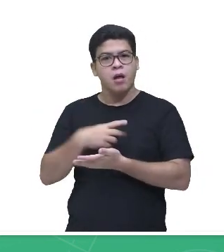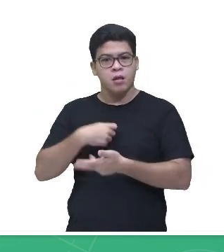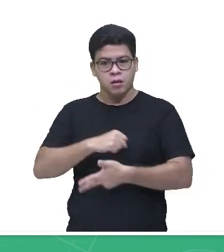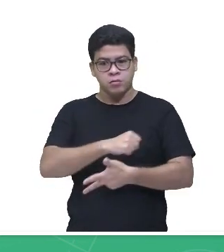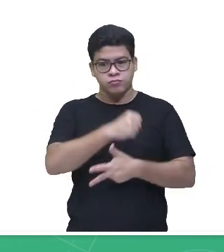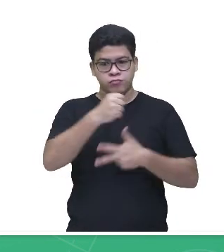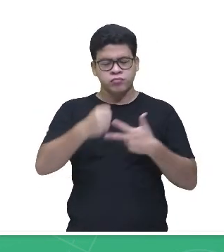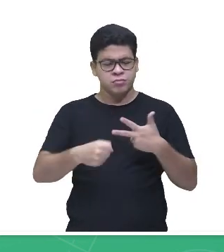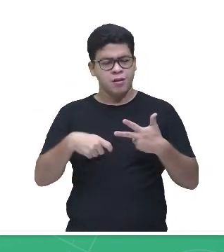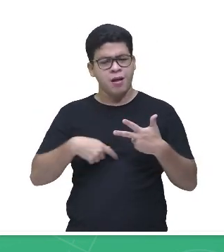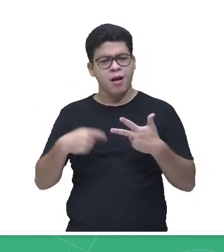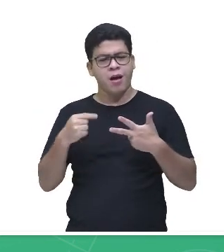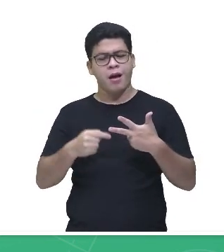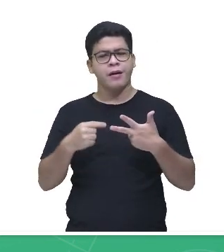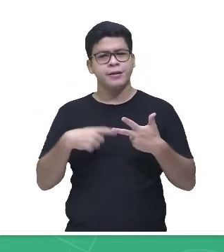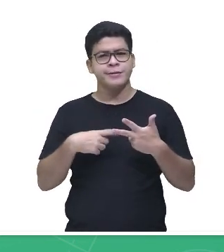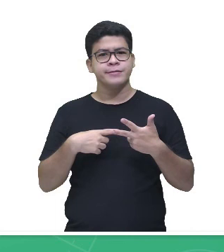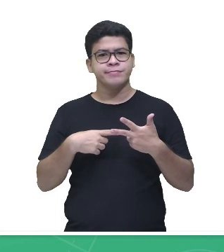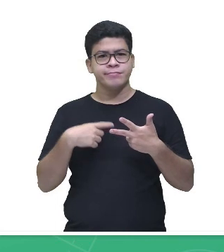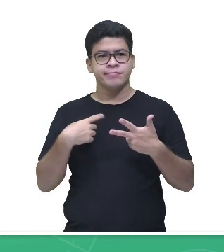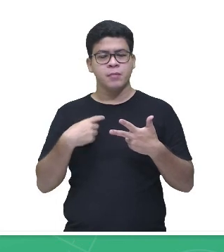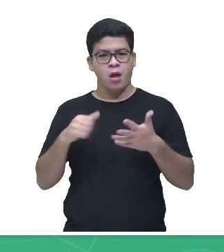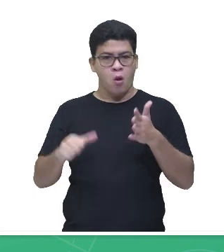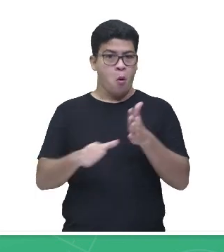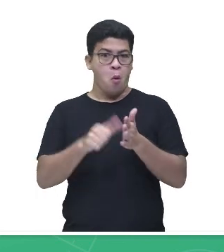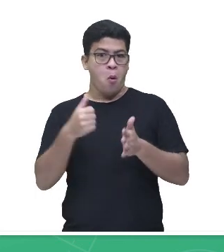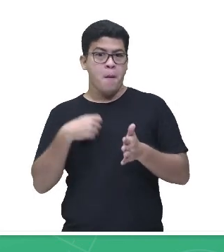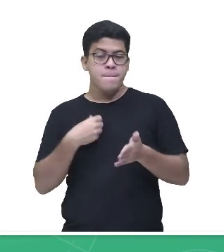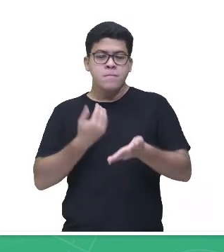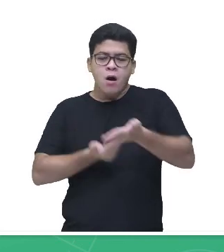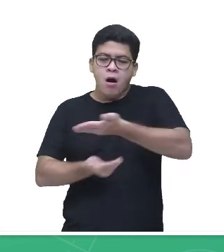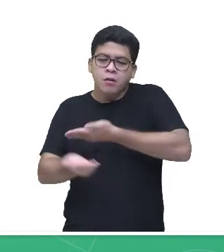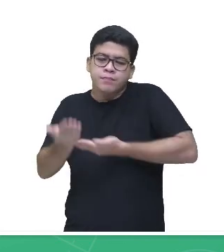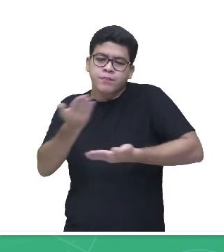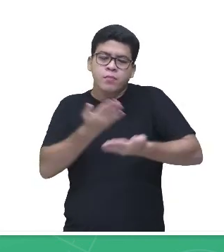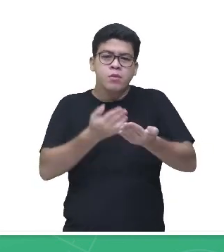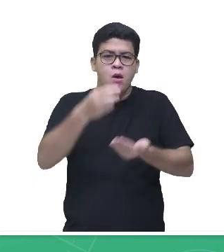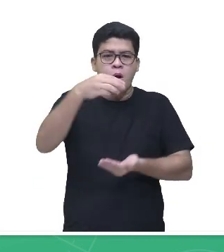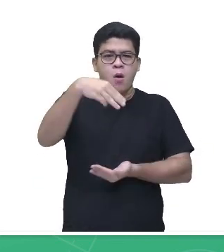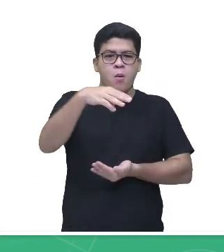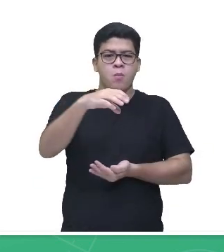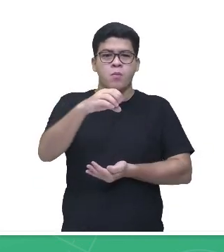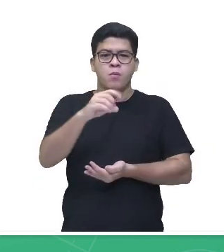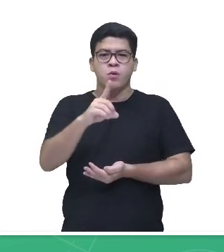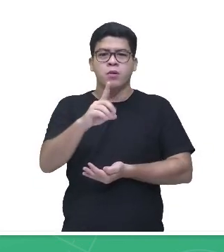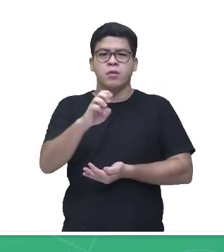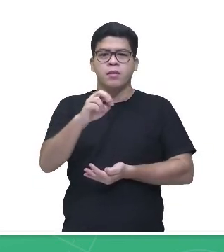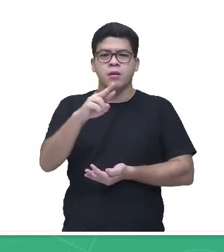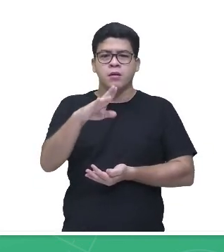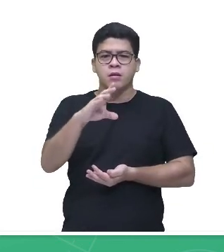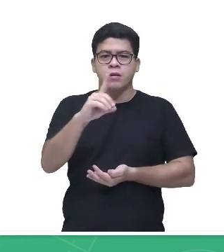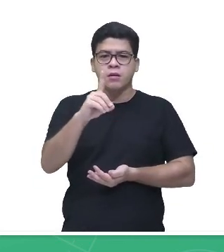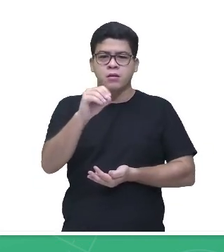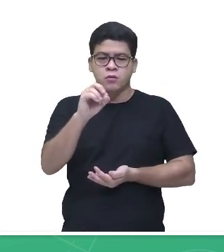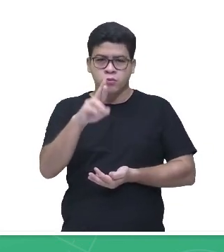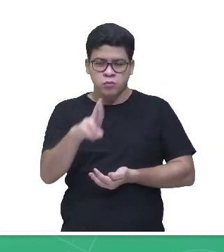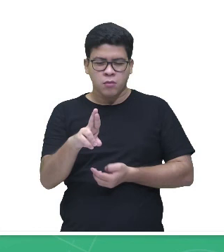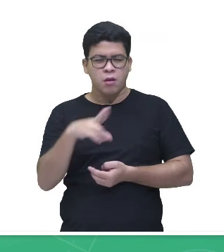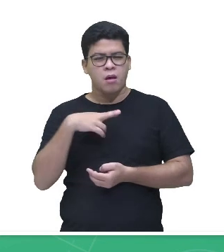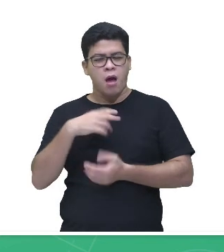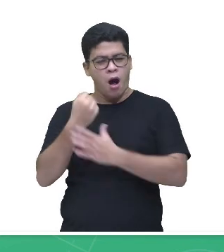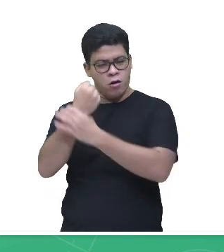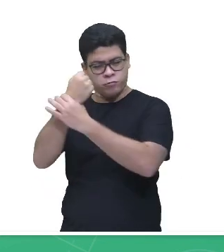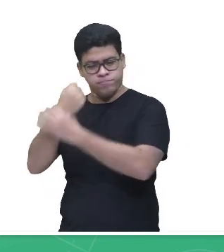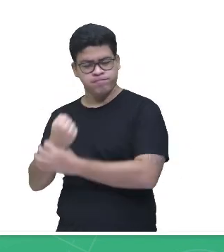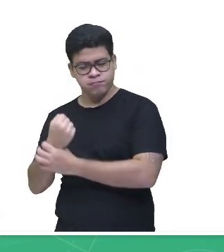legislativo e judiciário. E Dom Pedro I criou o poder moderador, onde era apenas ele. Era absolutismo? Estava disfarçado, né,